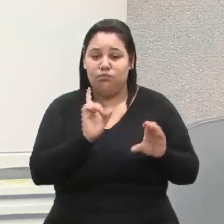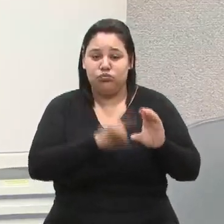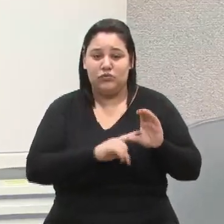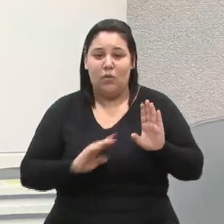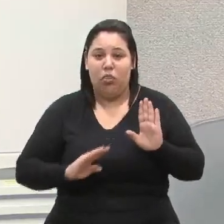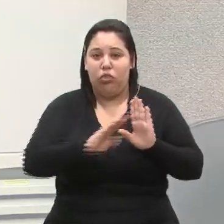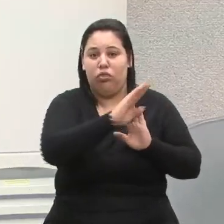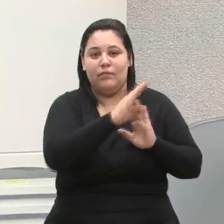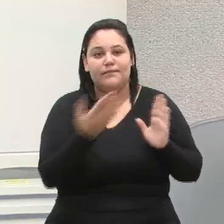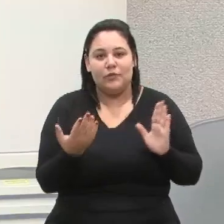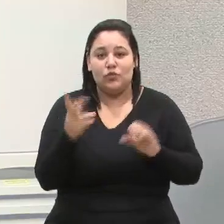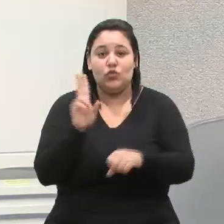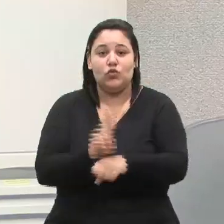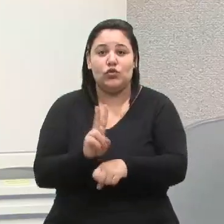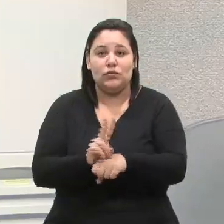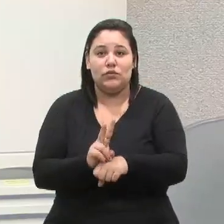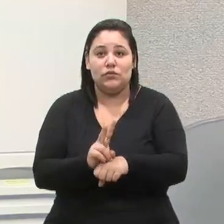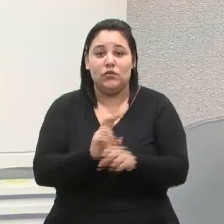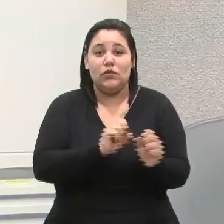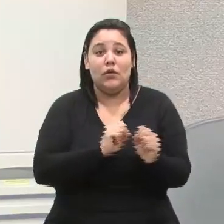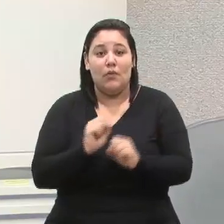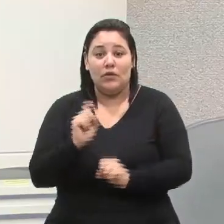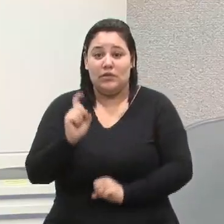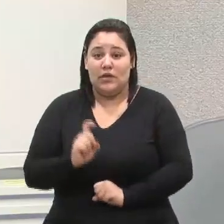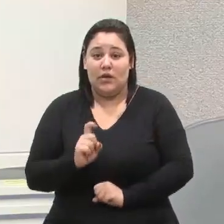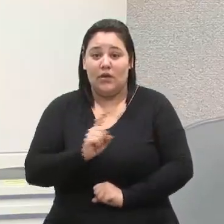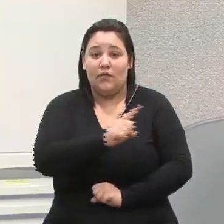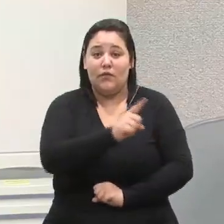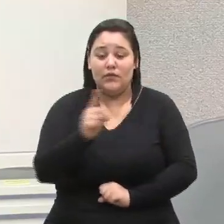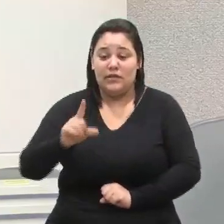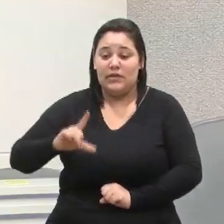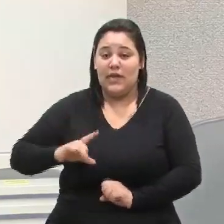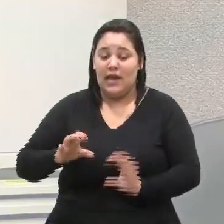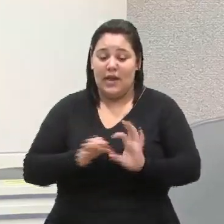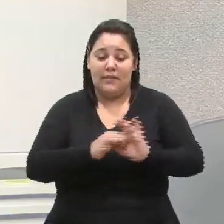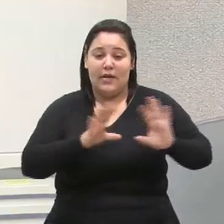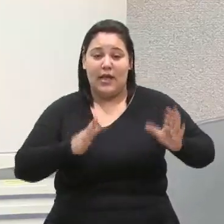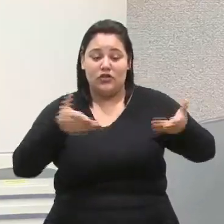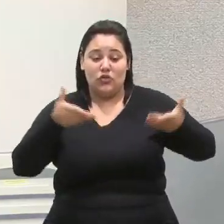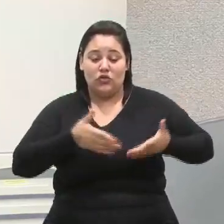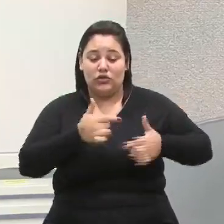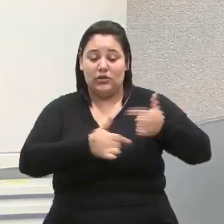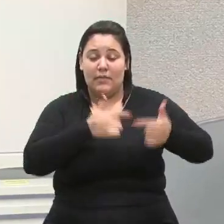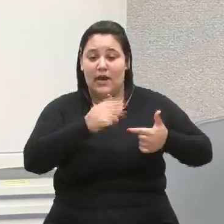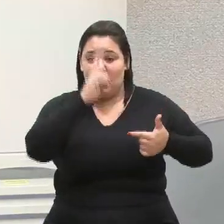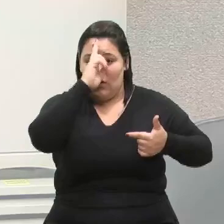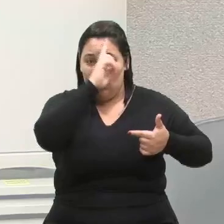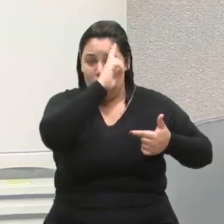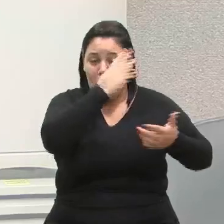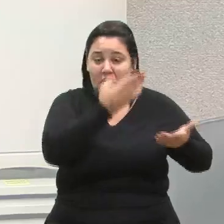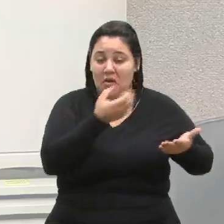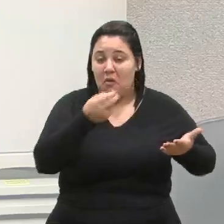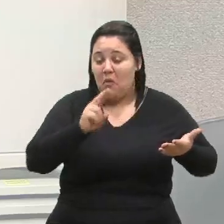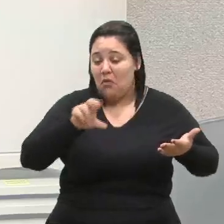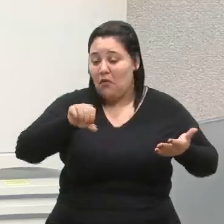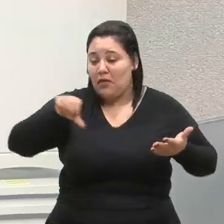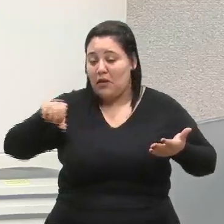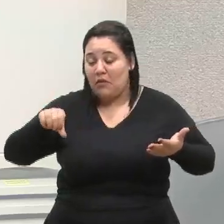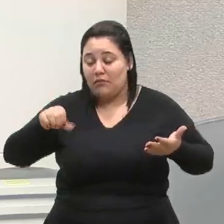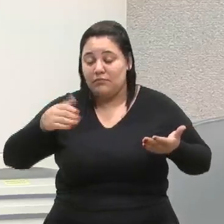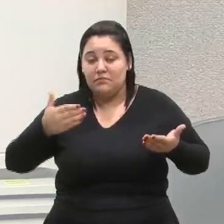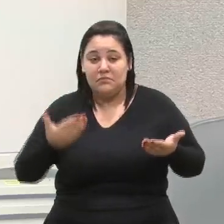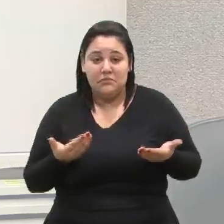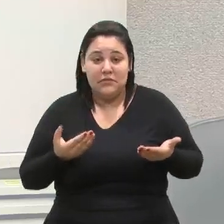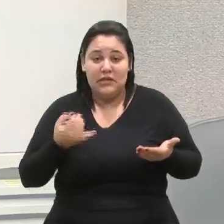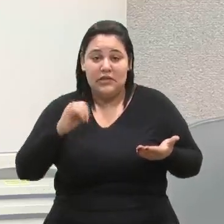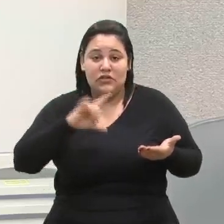cuidem com o que pode ser. Hoje vocês têm a liberdade de ser Uber ou não ser, trabalhar 99 ou não trabalhar. A partir do momento que ficar caro